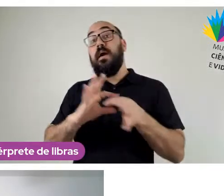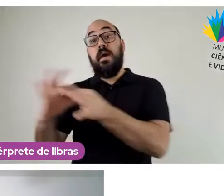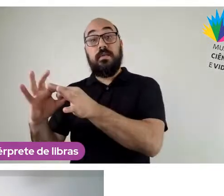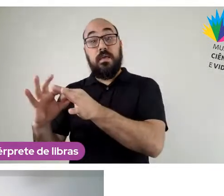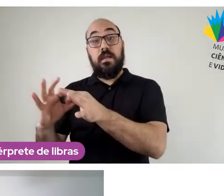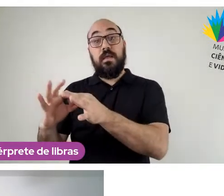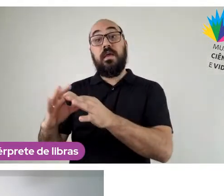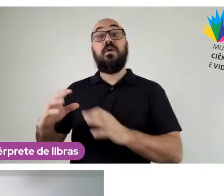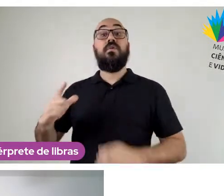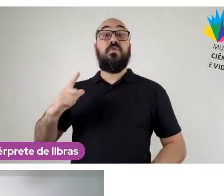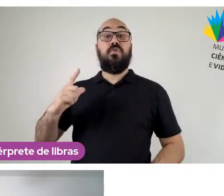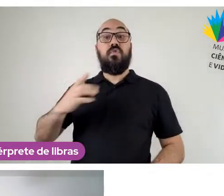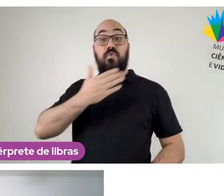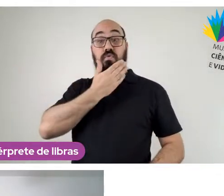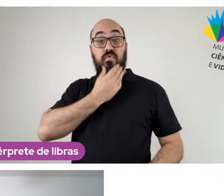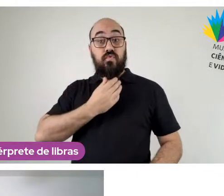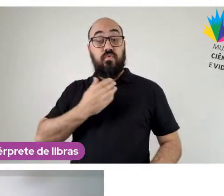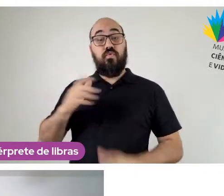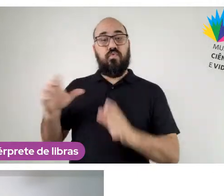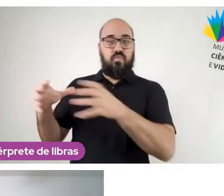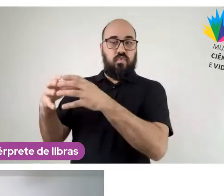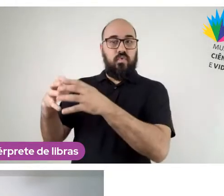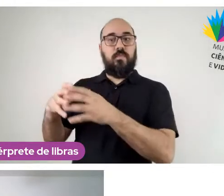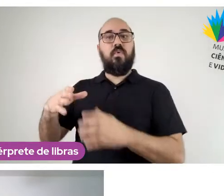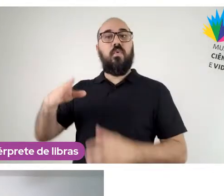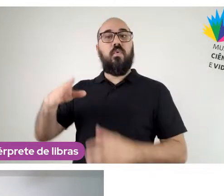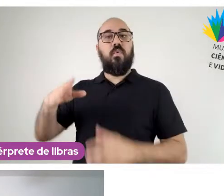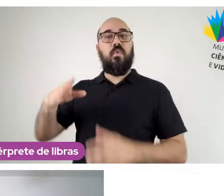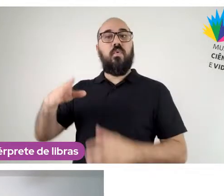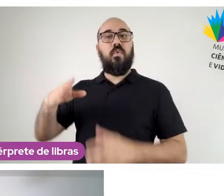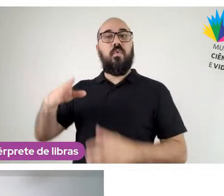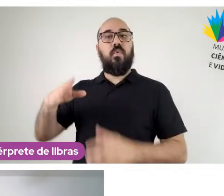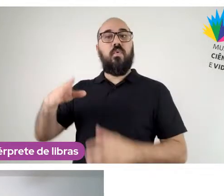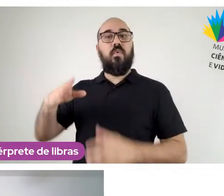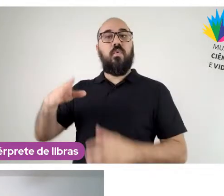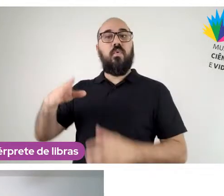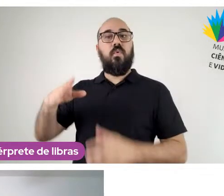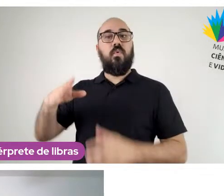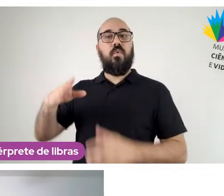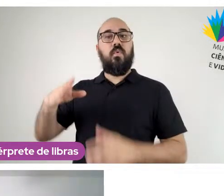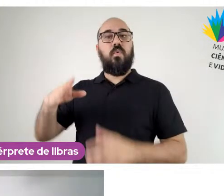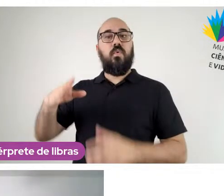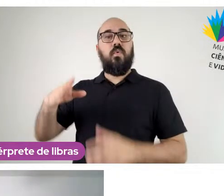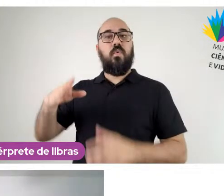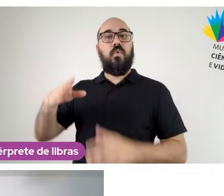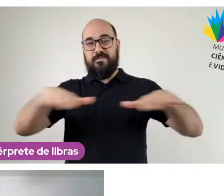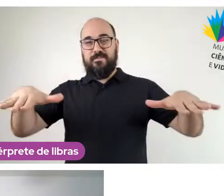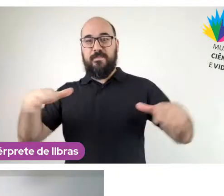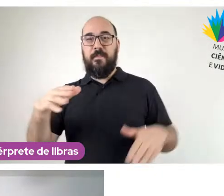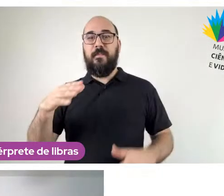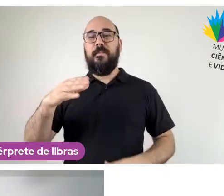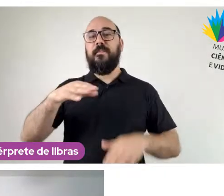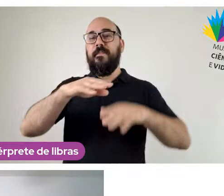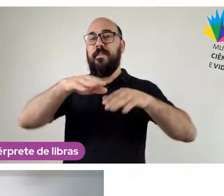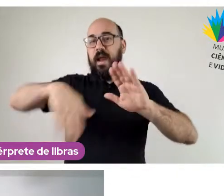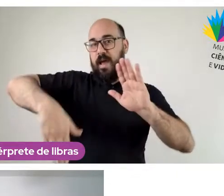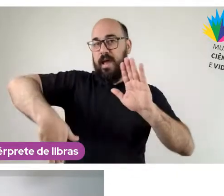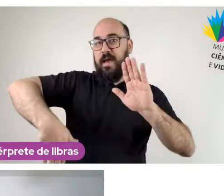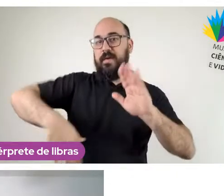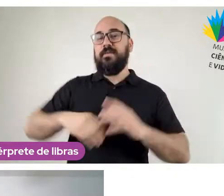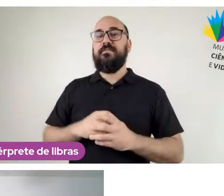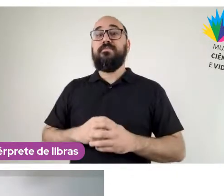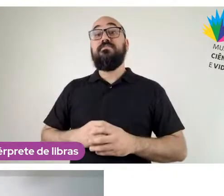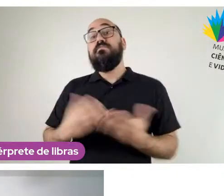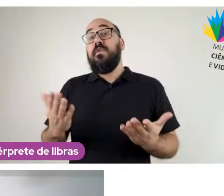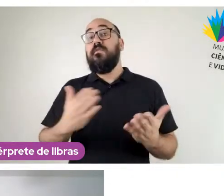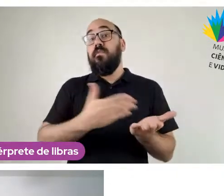UFRJ, e com o Instituto Mar Urbano. Então, nós vamos estar juntos também no sábado, dia 30, a partir das 10 horas,